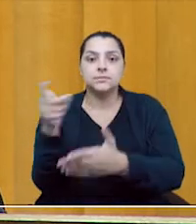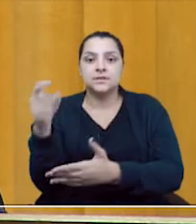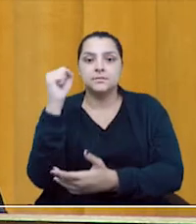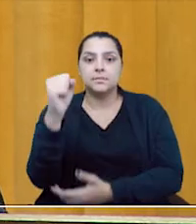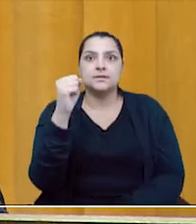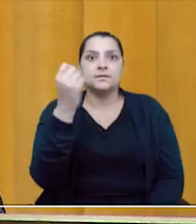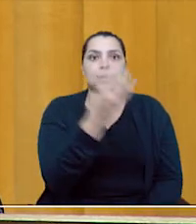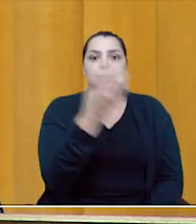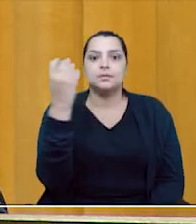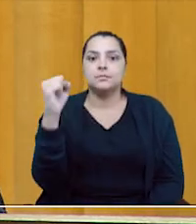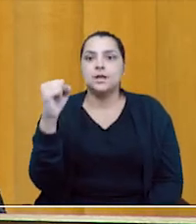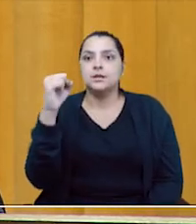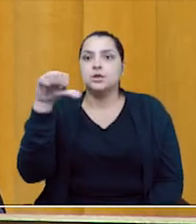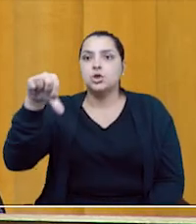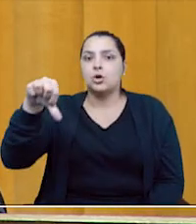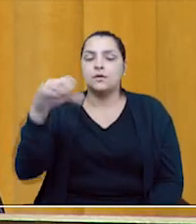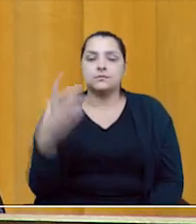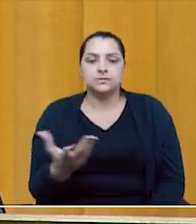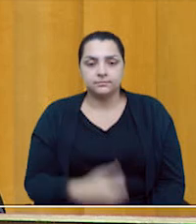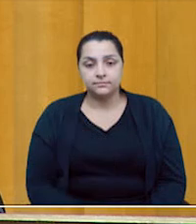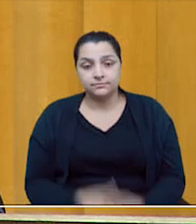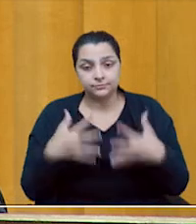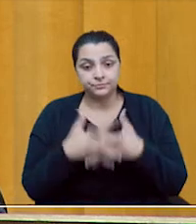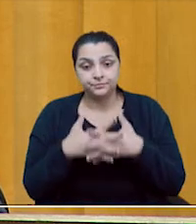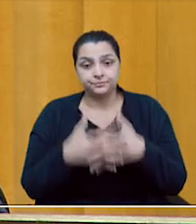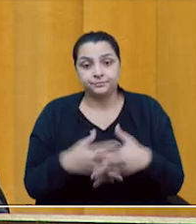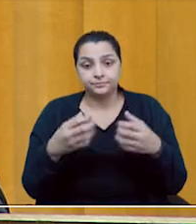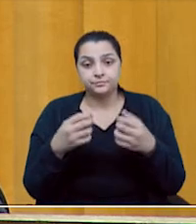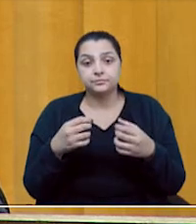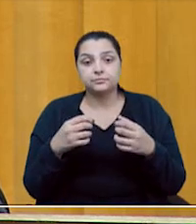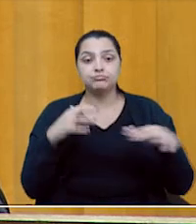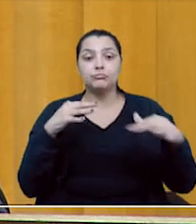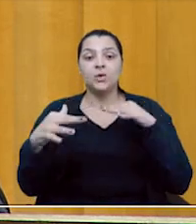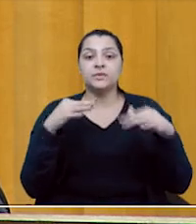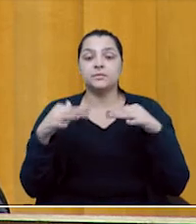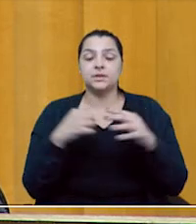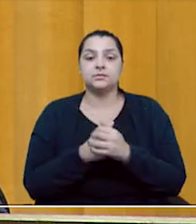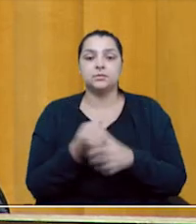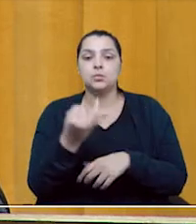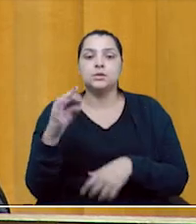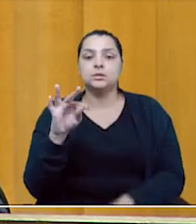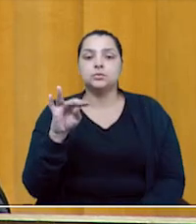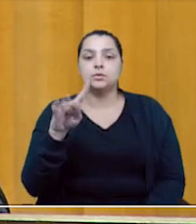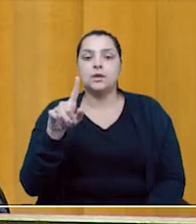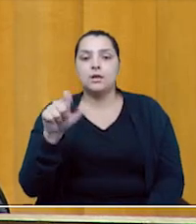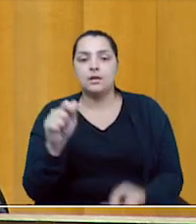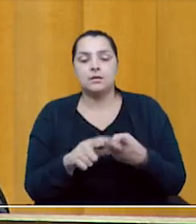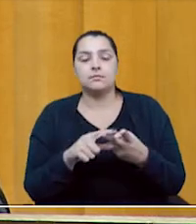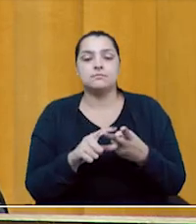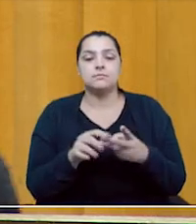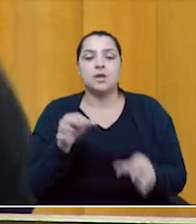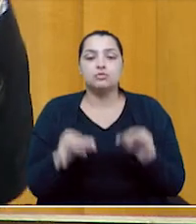pesa 2. E a complexidade por pesos por movimento. Quantas tutelas de urgência, quantas audiências de instrução,